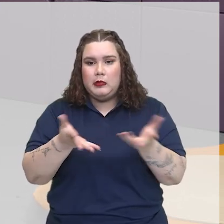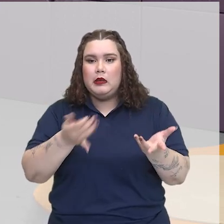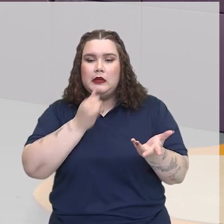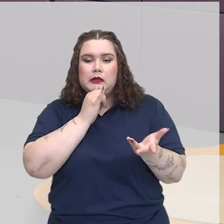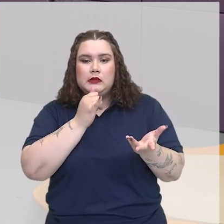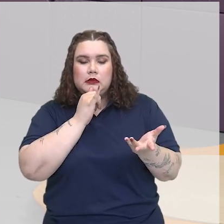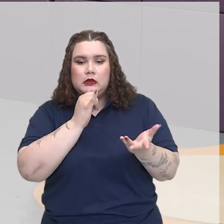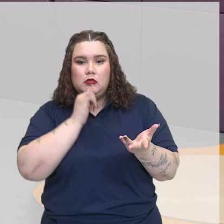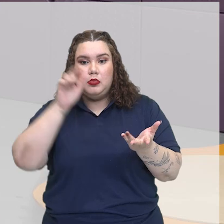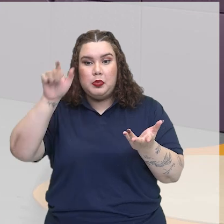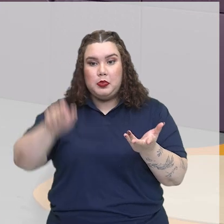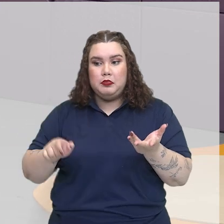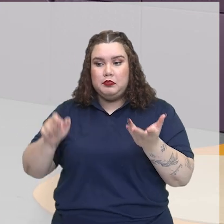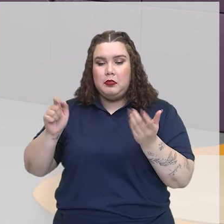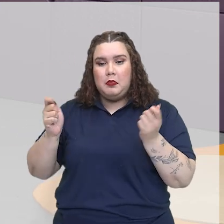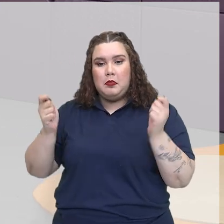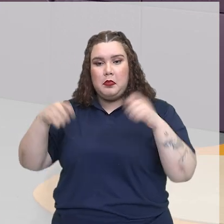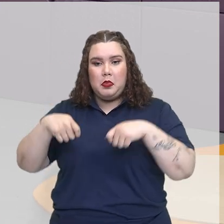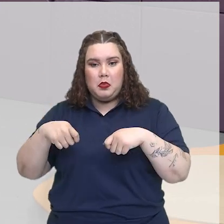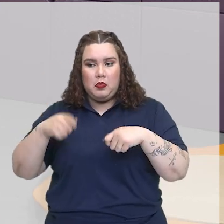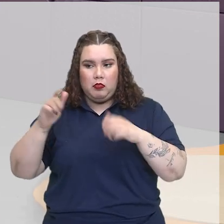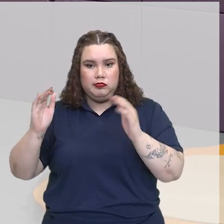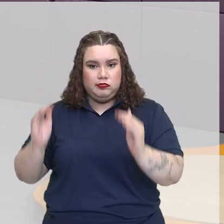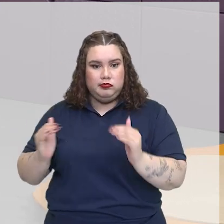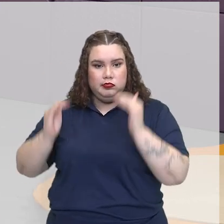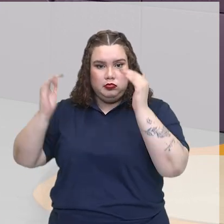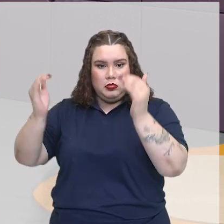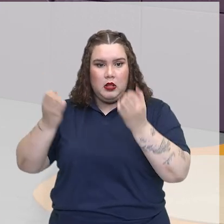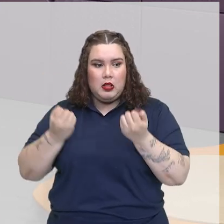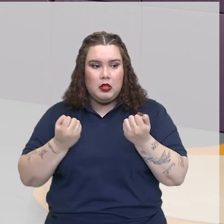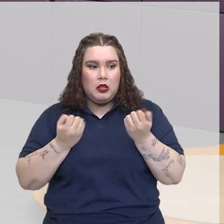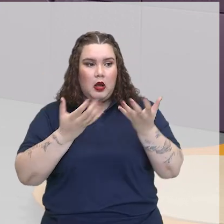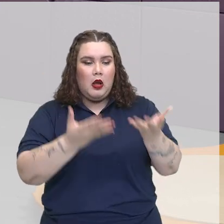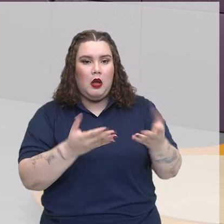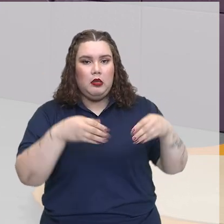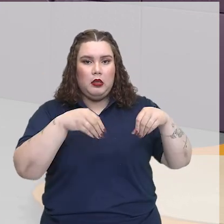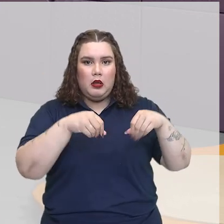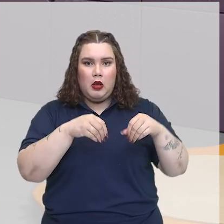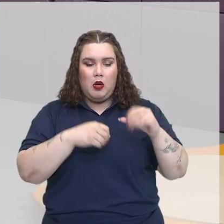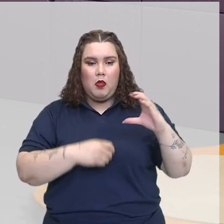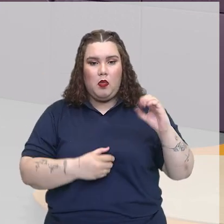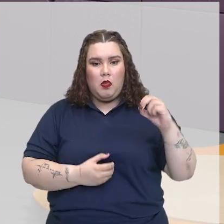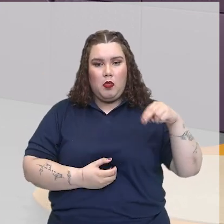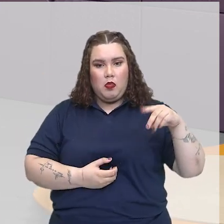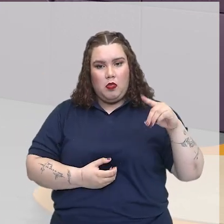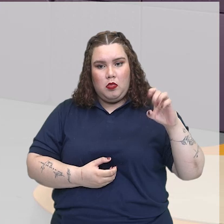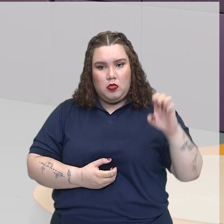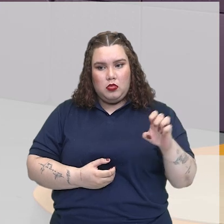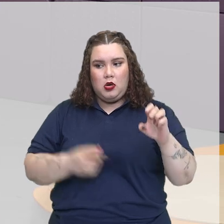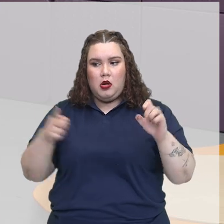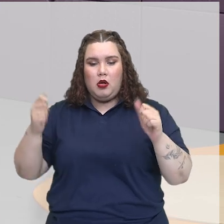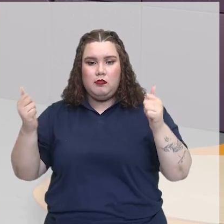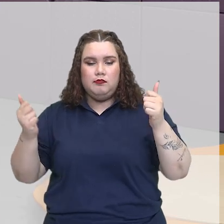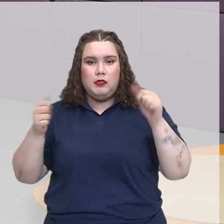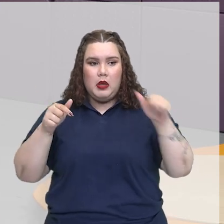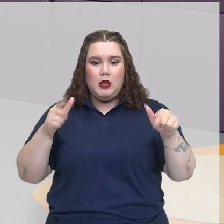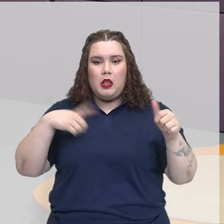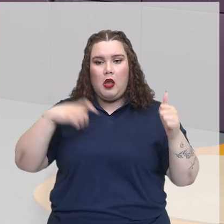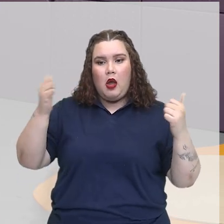um duque podia doar um feudo para um conde, tornando-se suzerano